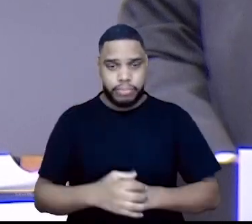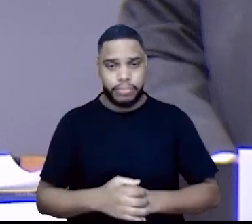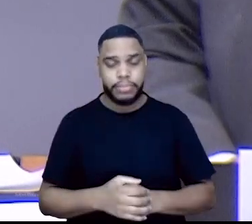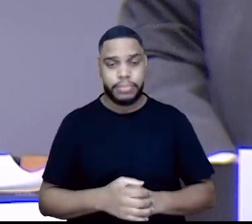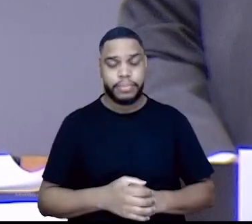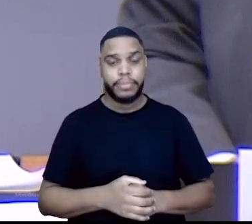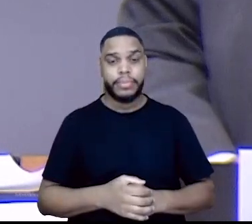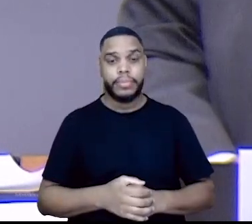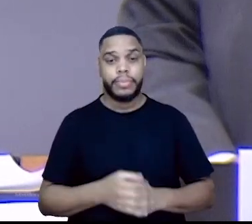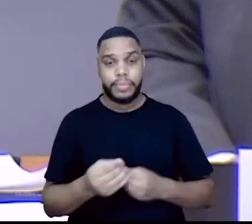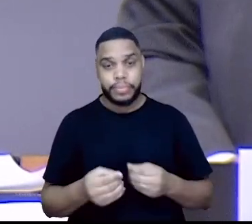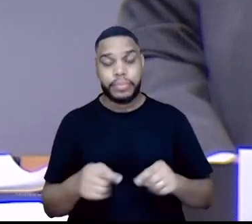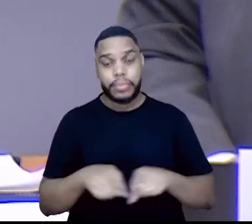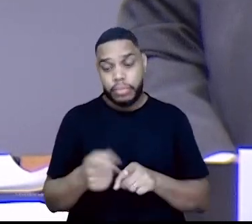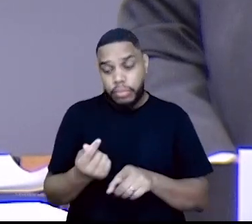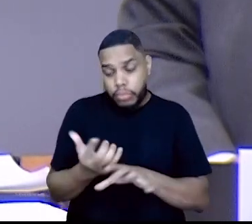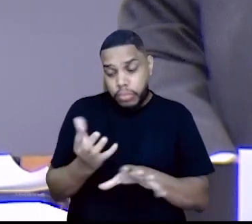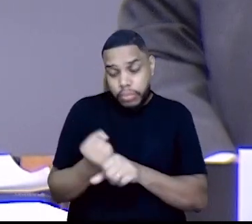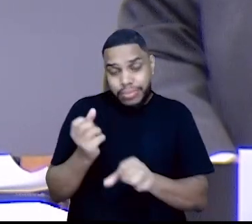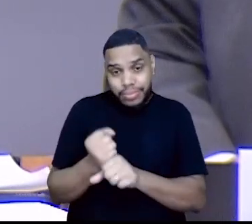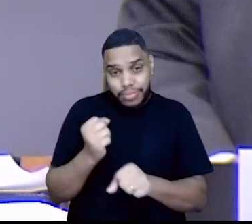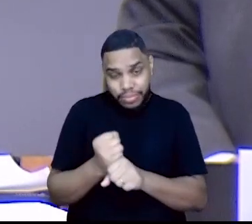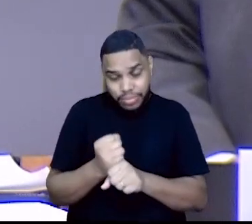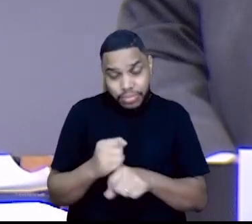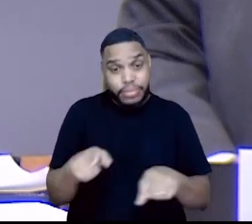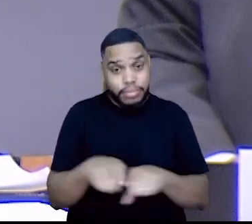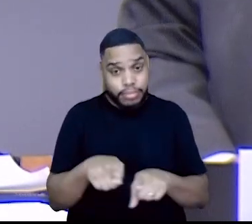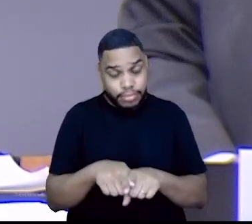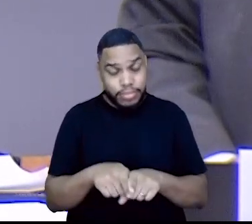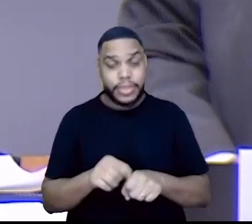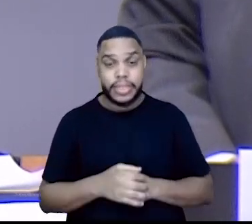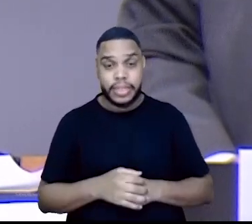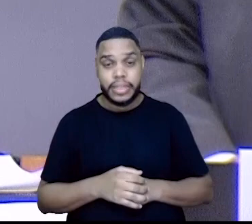sistema orçamentário, do sistema